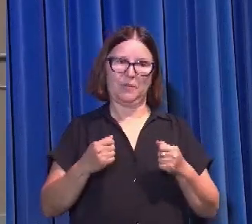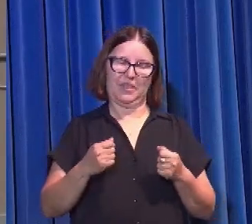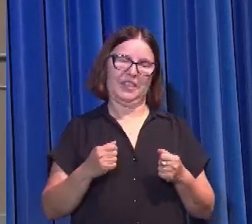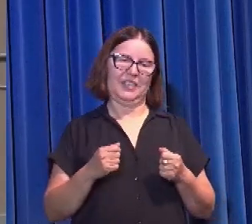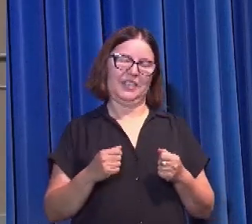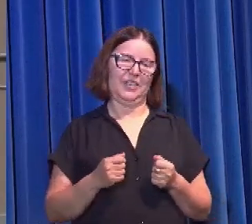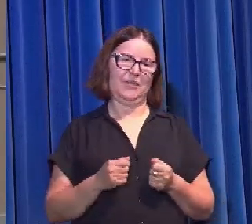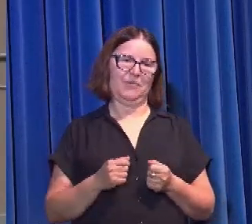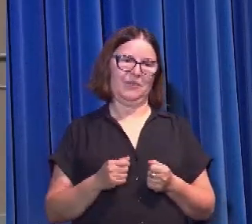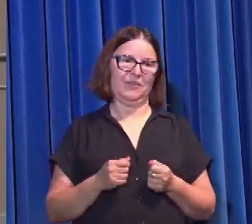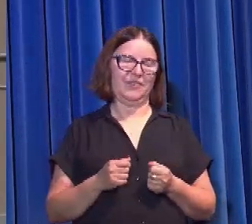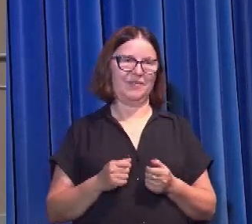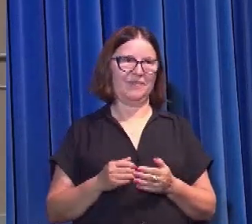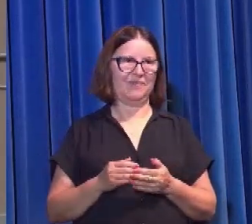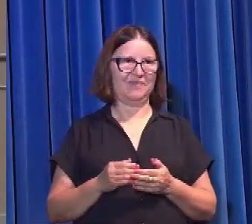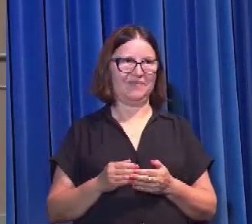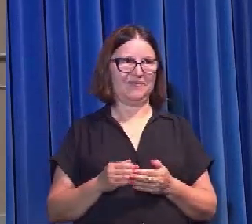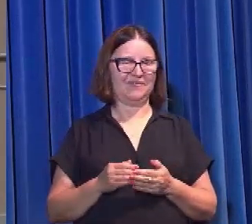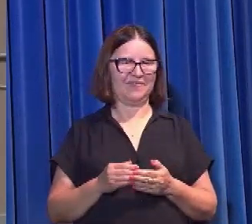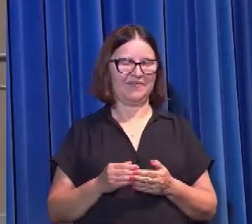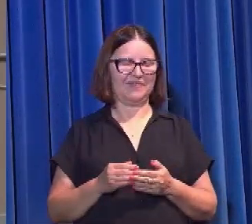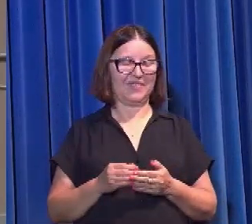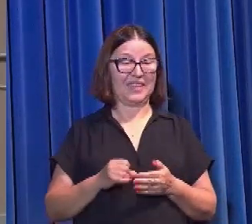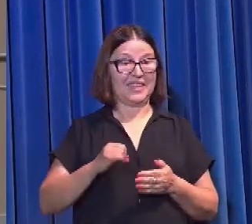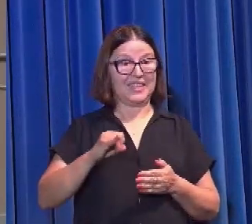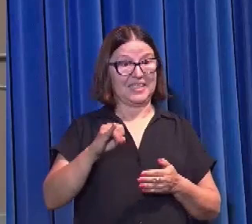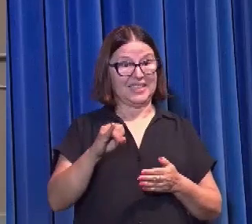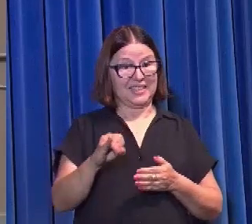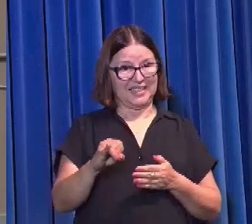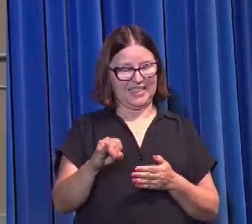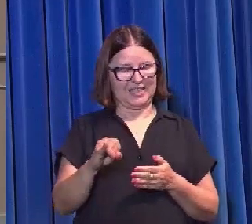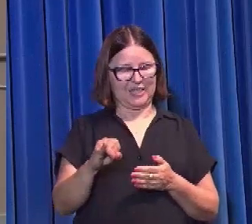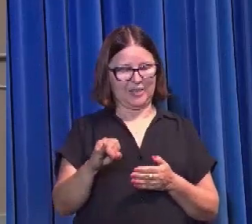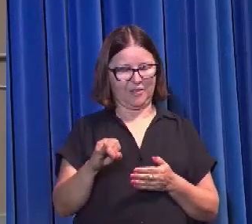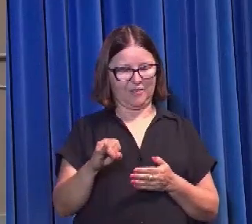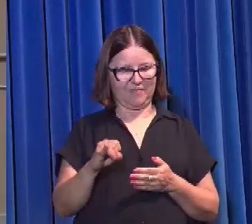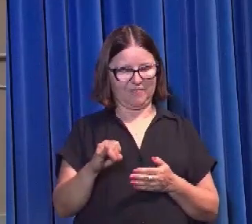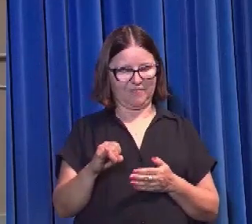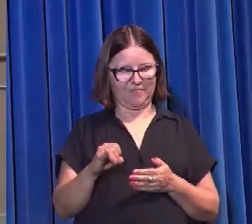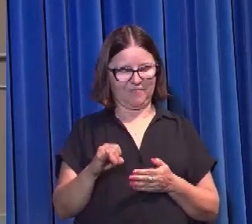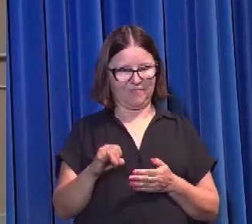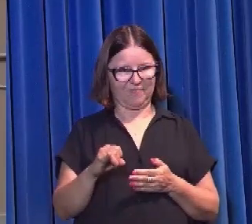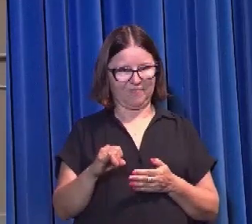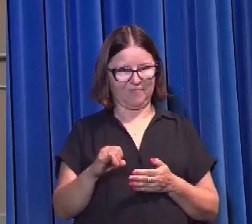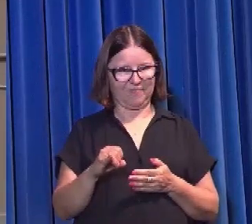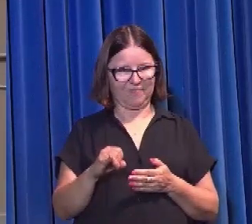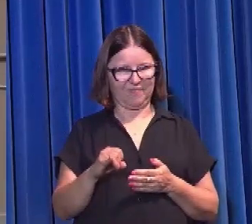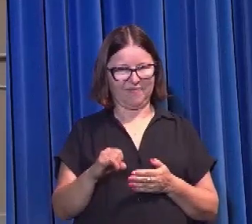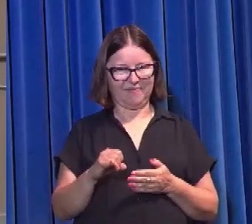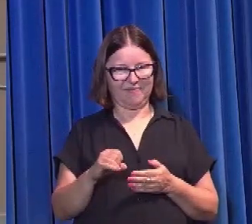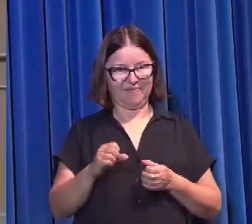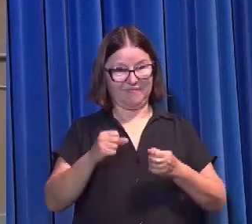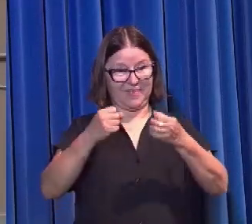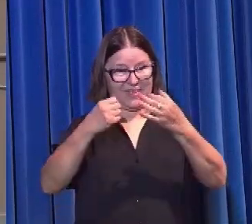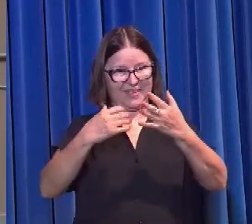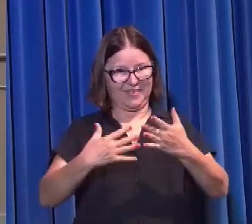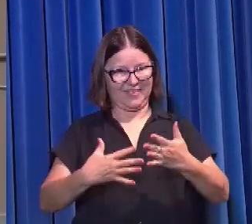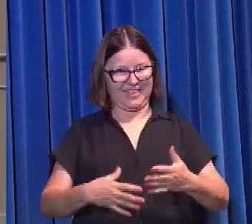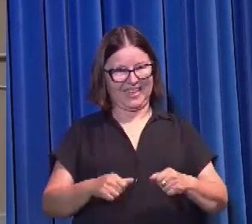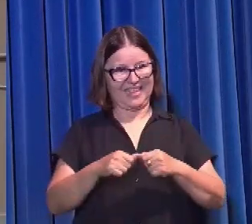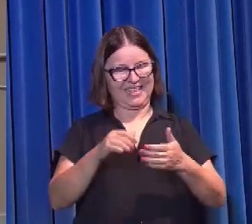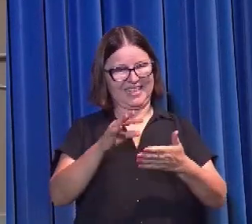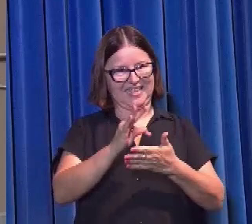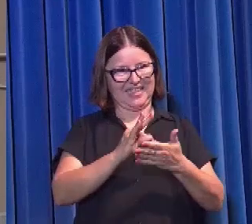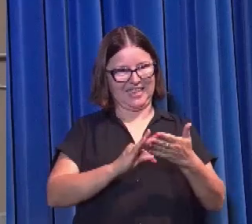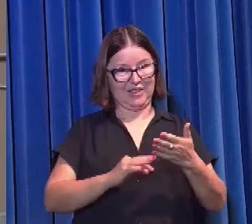meninos. Se eu fosse aplicar, meus irmãos, rapidamente esse texto à vida de vocês e à minha também, se você ainda